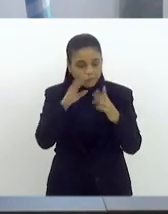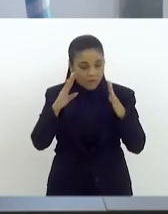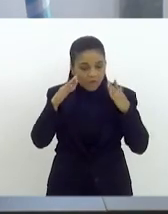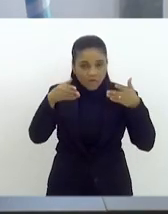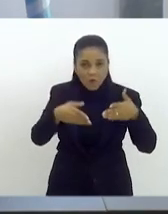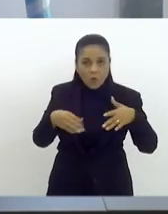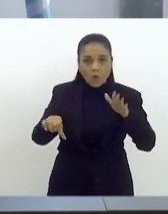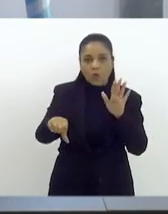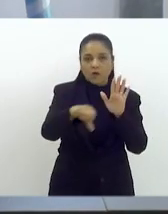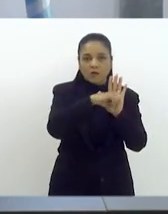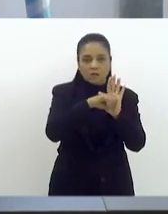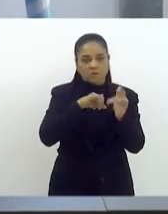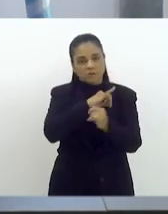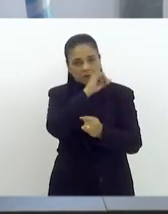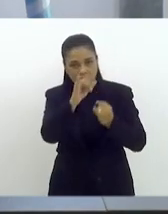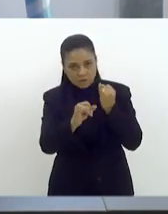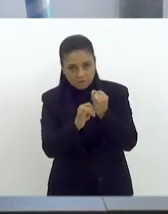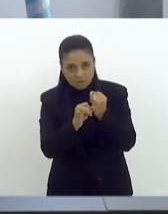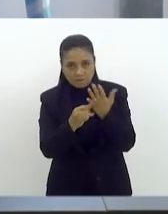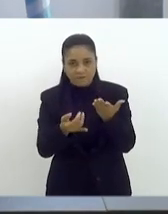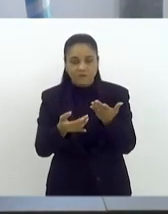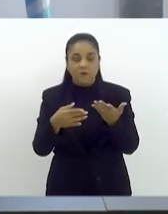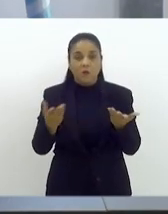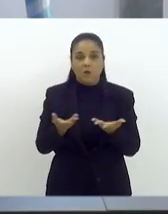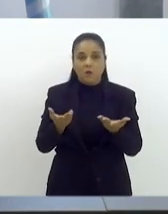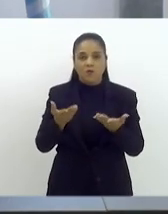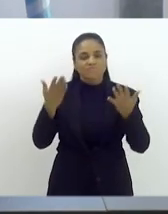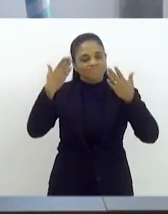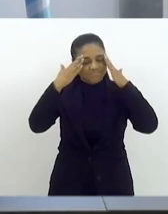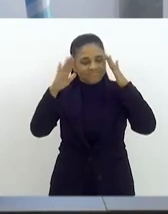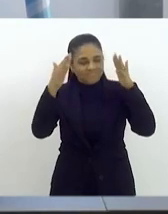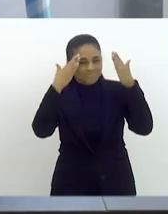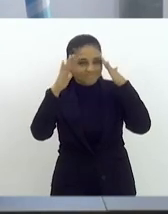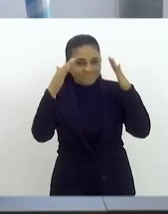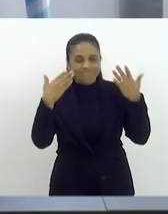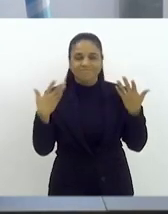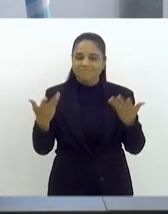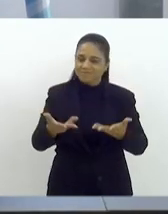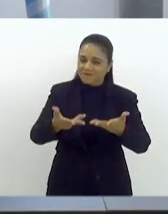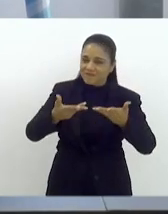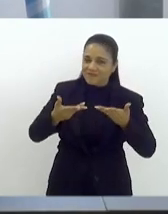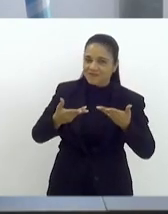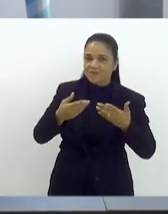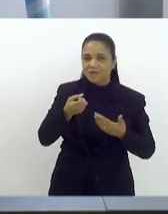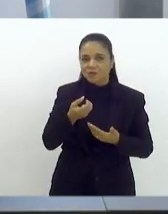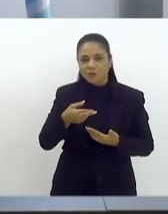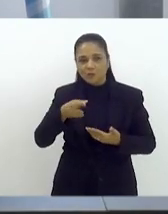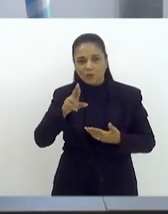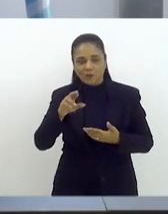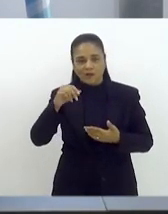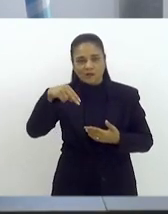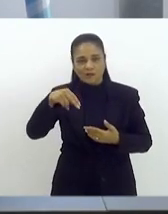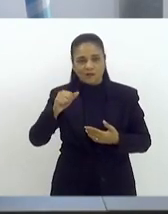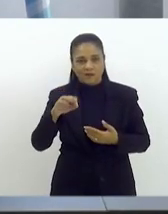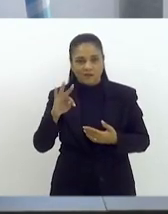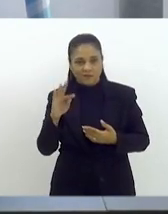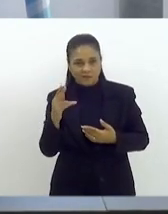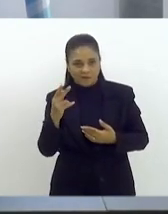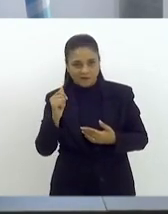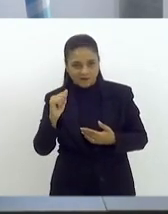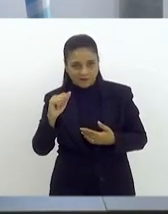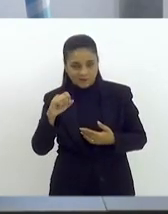dos crimes virtuais por isso eu quero externar minha alegria de receber a doutora Natasha aqui e